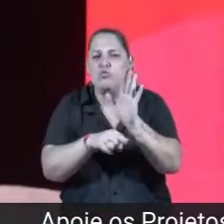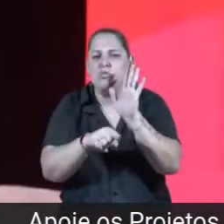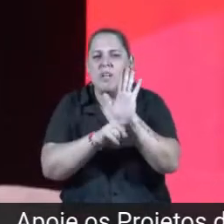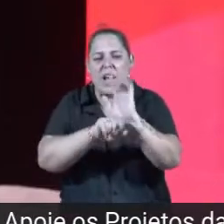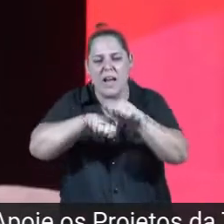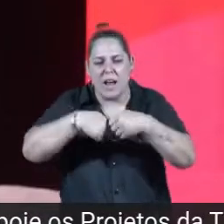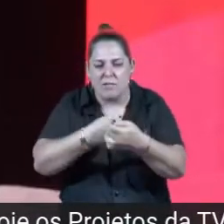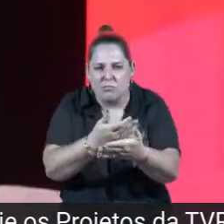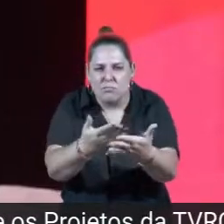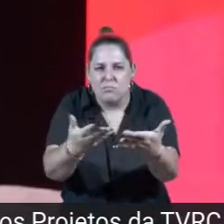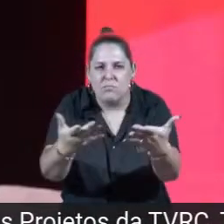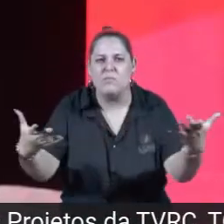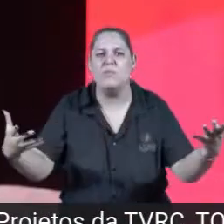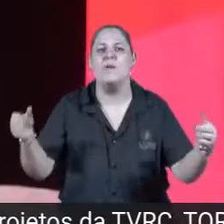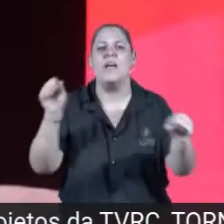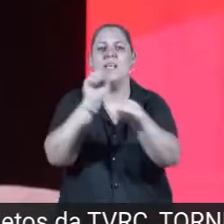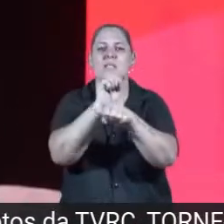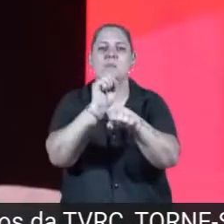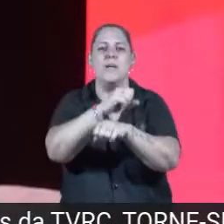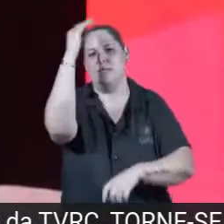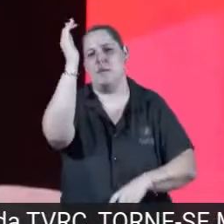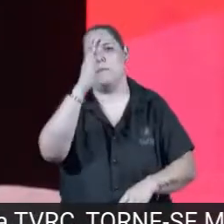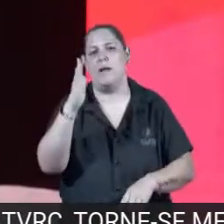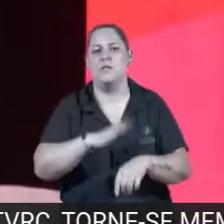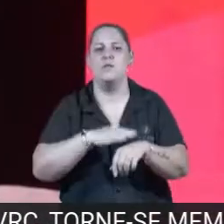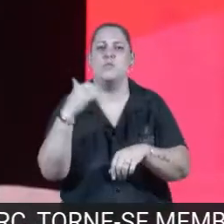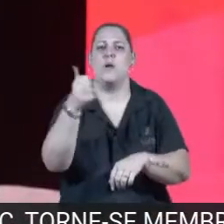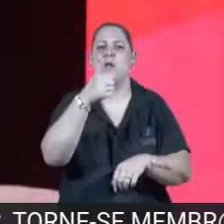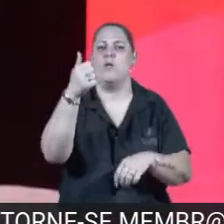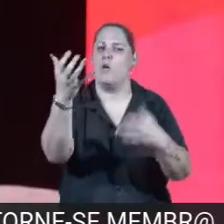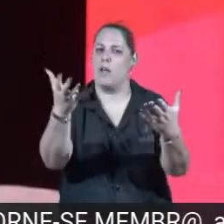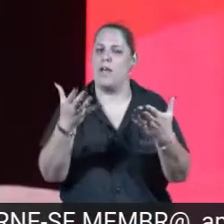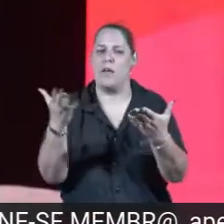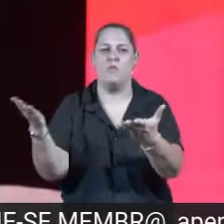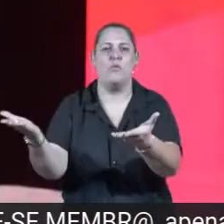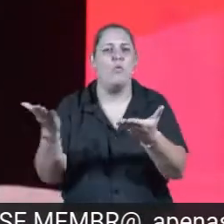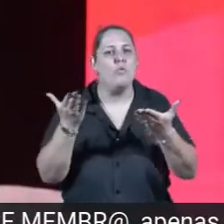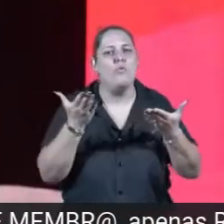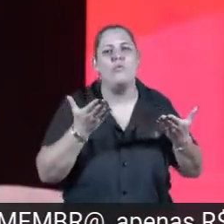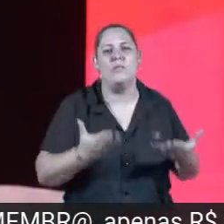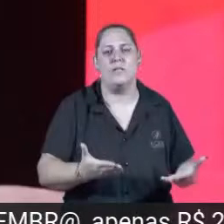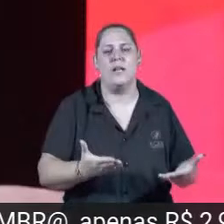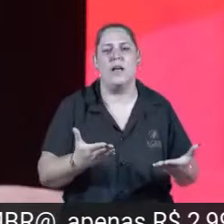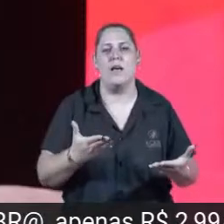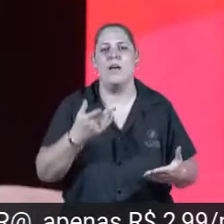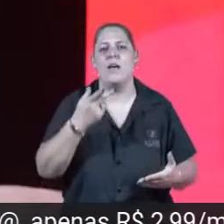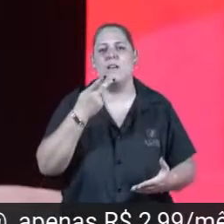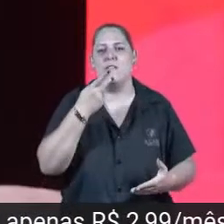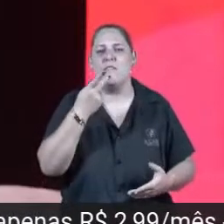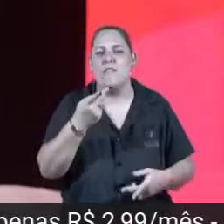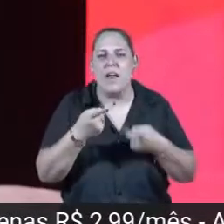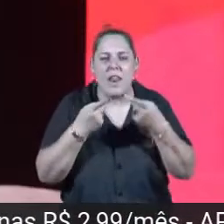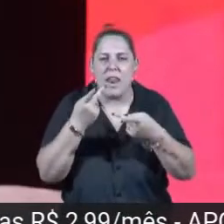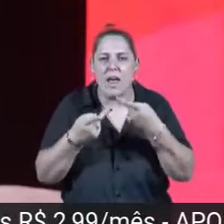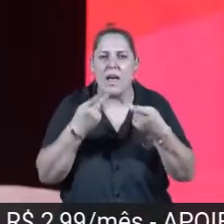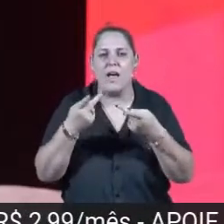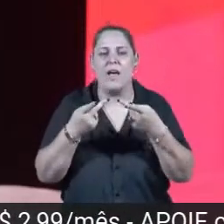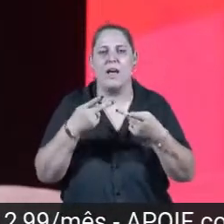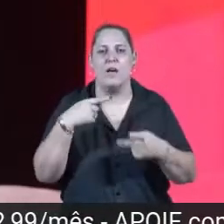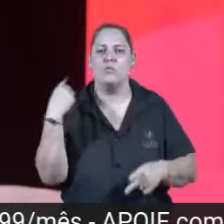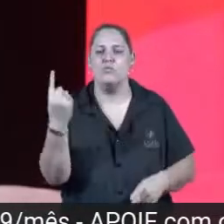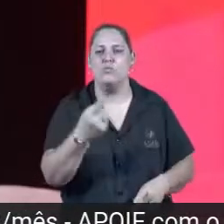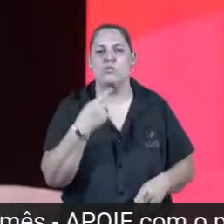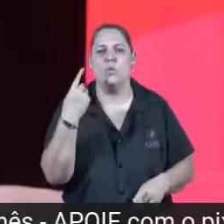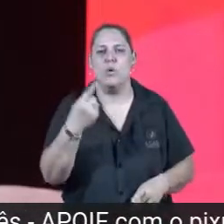esperança para a gente construir um Brasil melhor. E eu quero convidar para fazer uma saudação nesse momento a